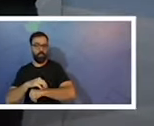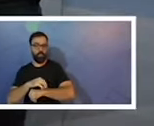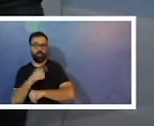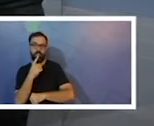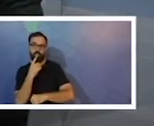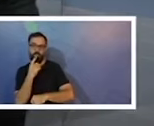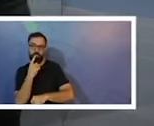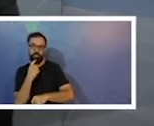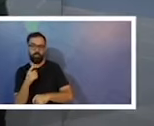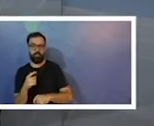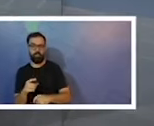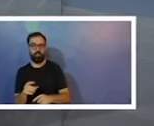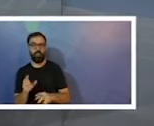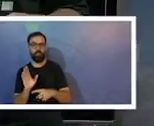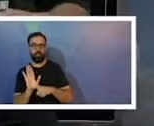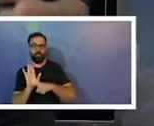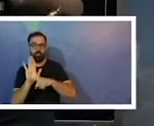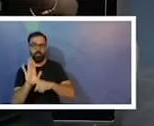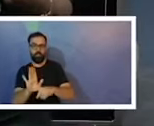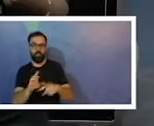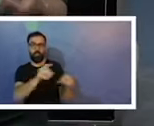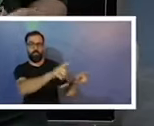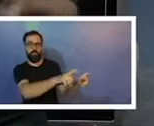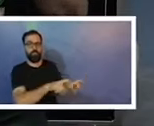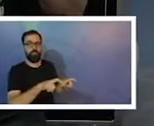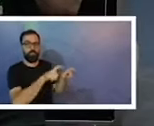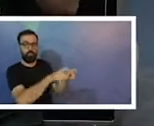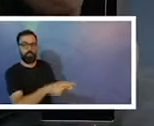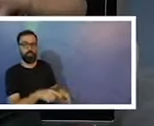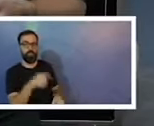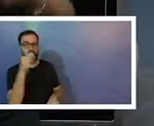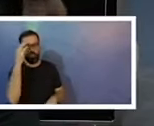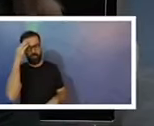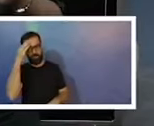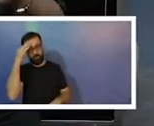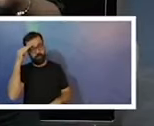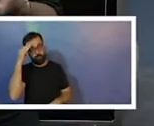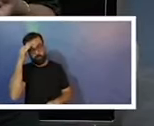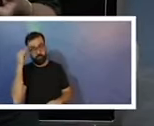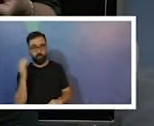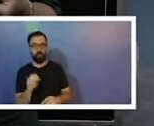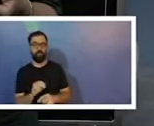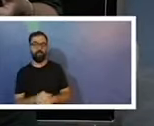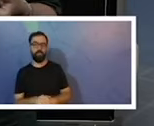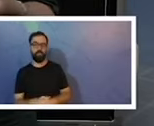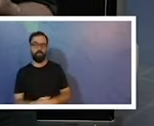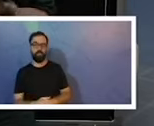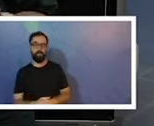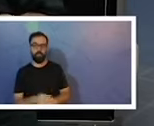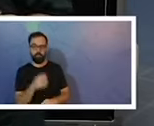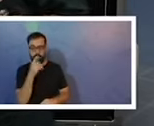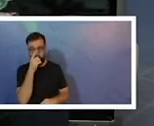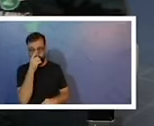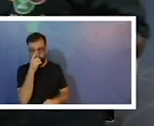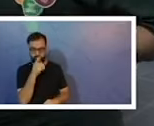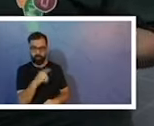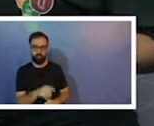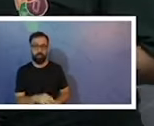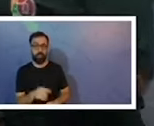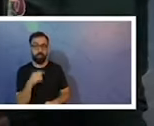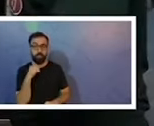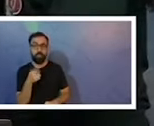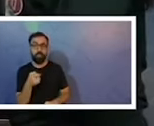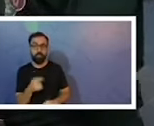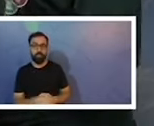uma aliada do agricultor? A Joaninha, ela é uma amiga, ela ajuda o agricultor?